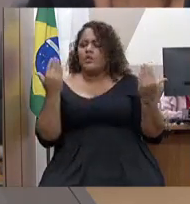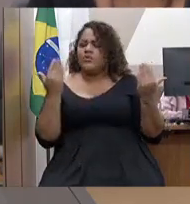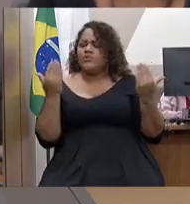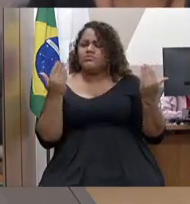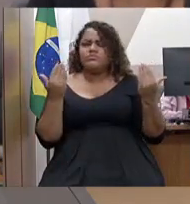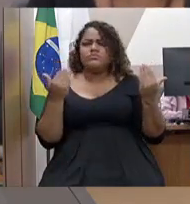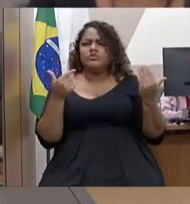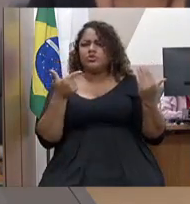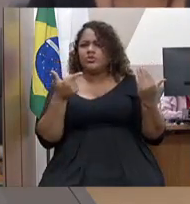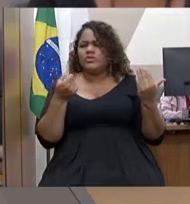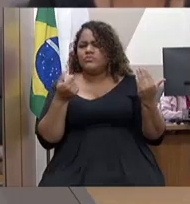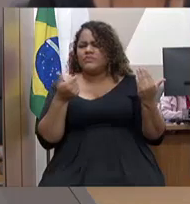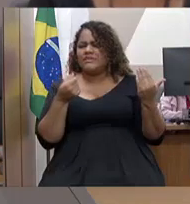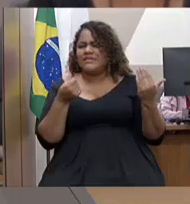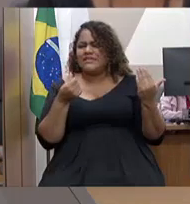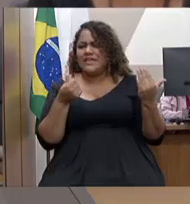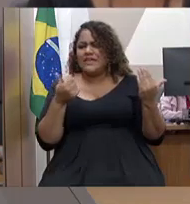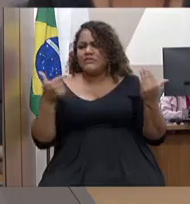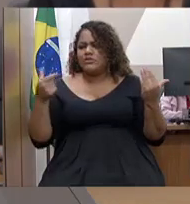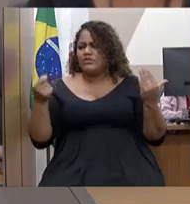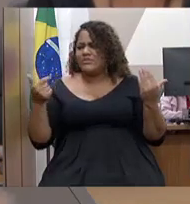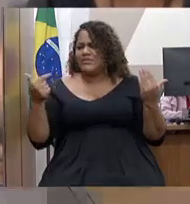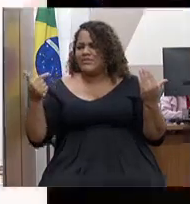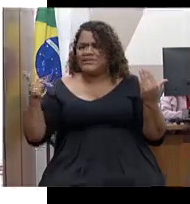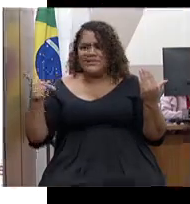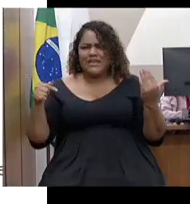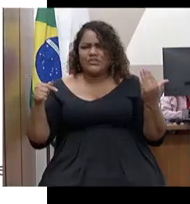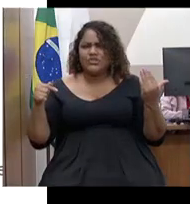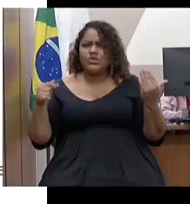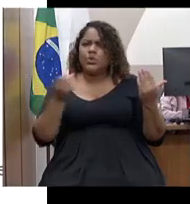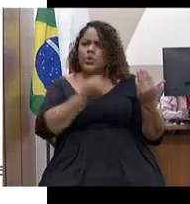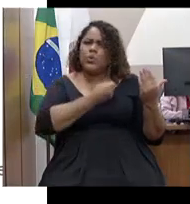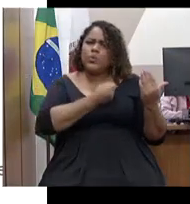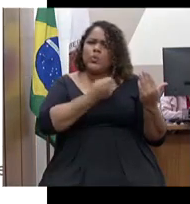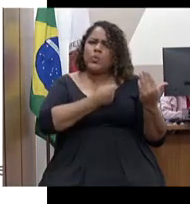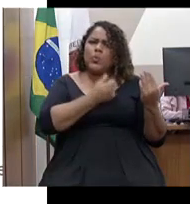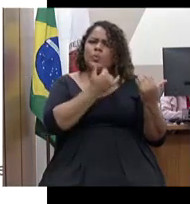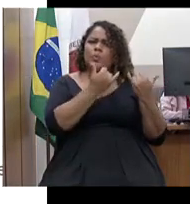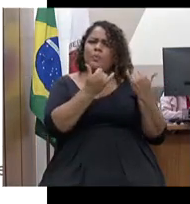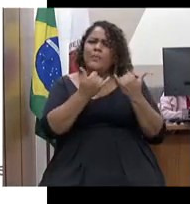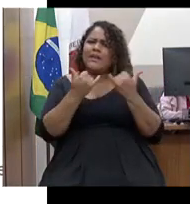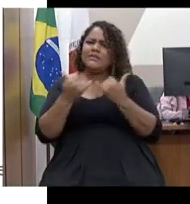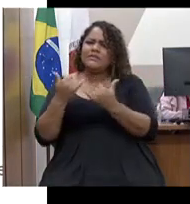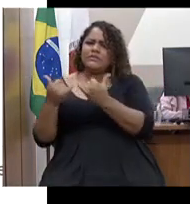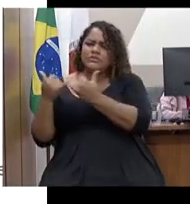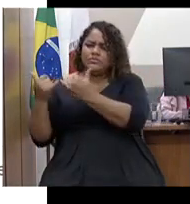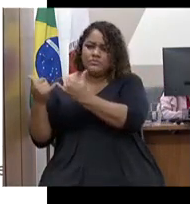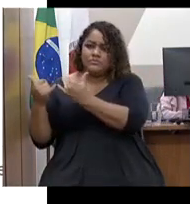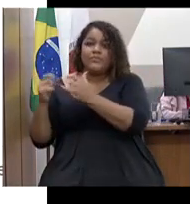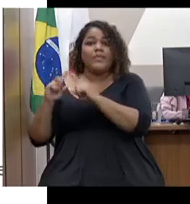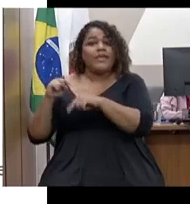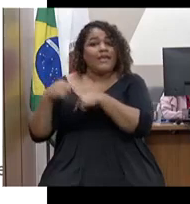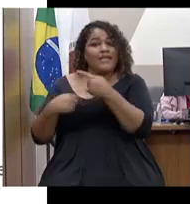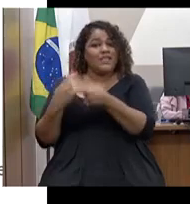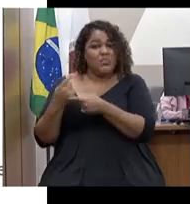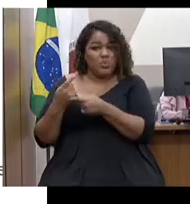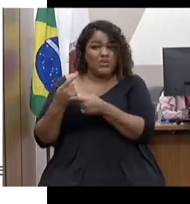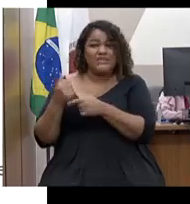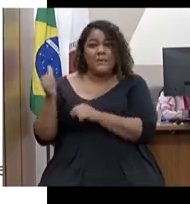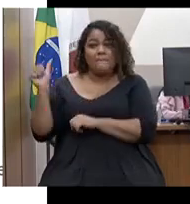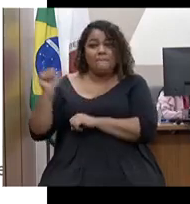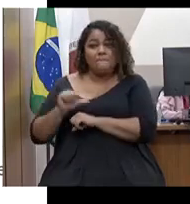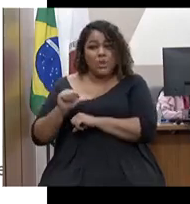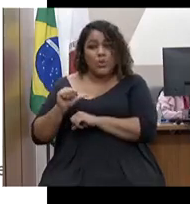na até 2016/2017 eles são muito parecidos depois quando começaram a precarizar mais ainda